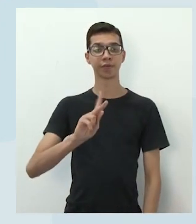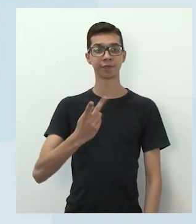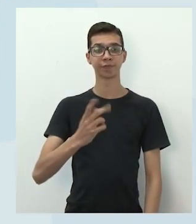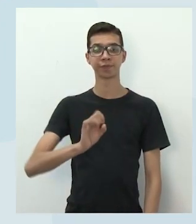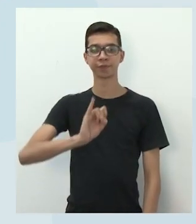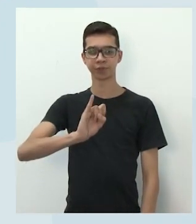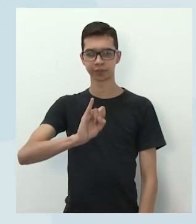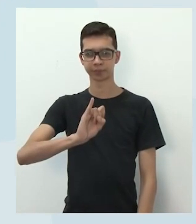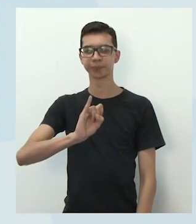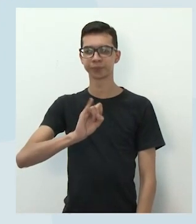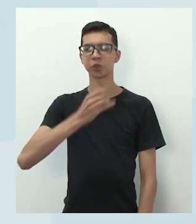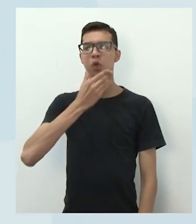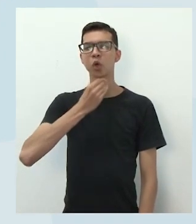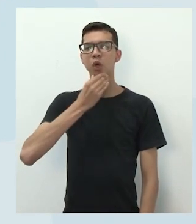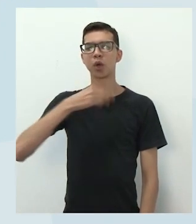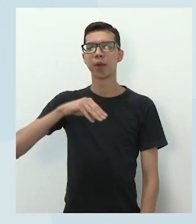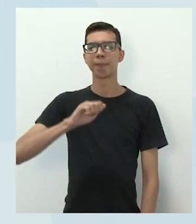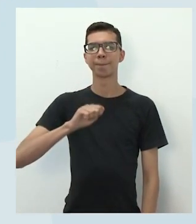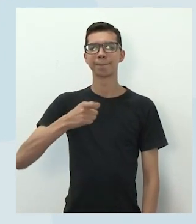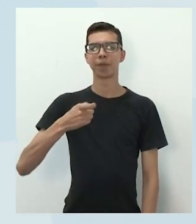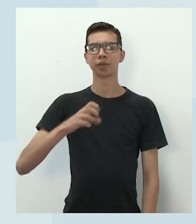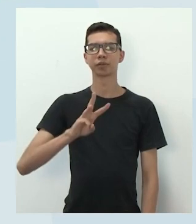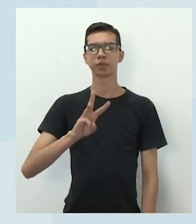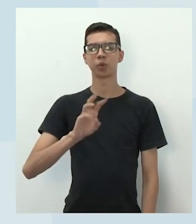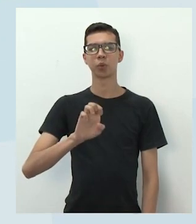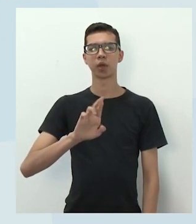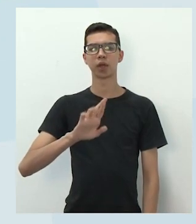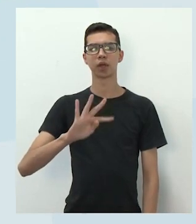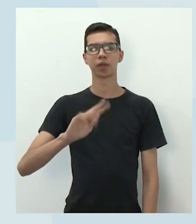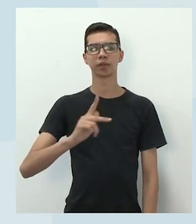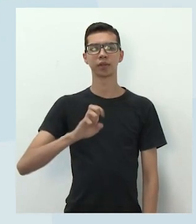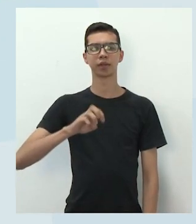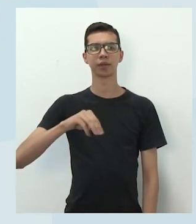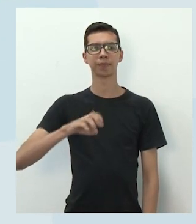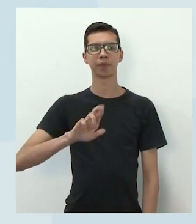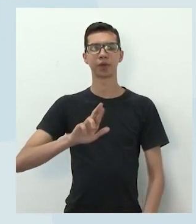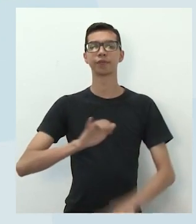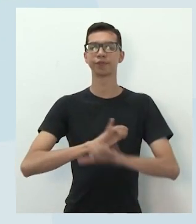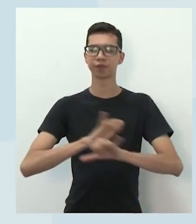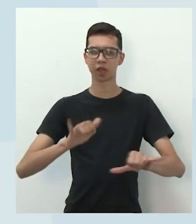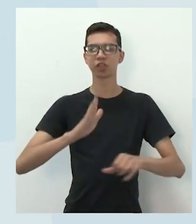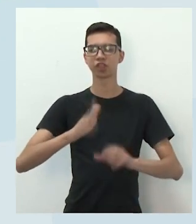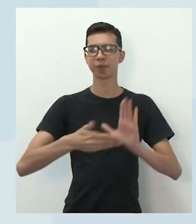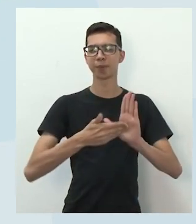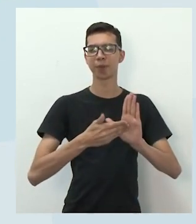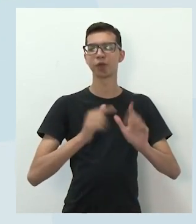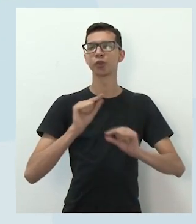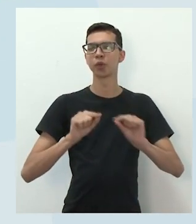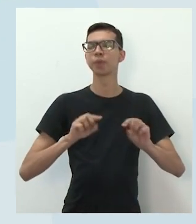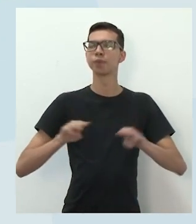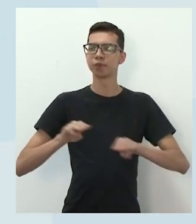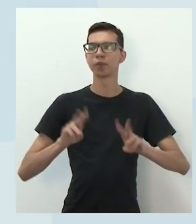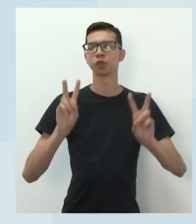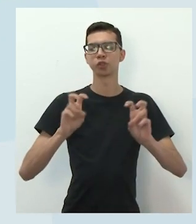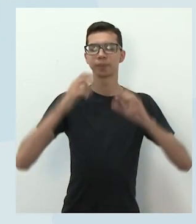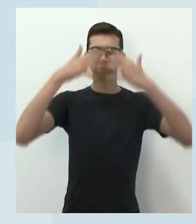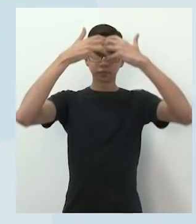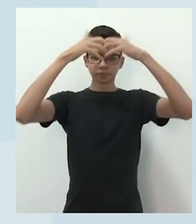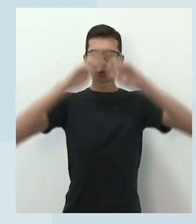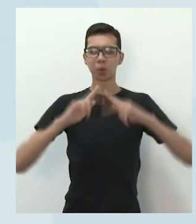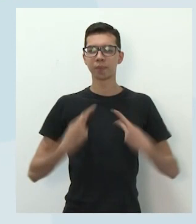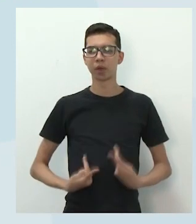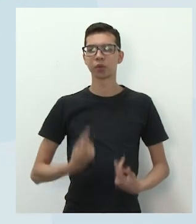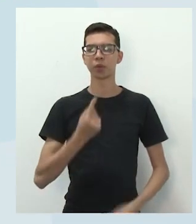em 1912. Essa técnica é também chamada de stop motion, ou animação quadro a quadro, tendo como principal expoente a